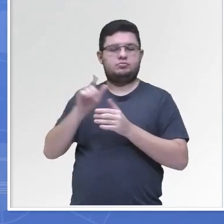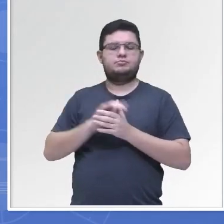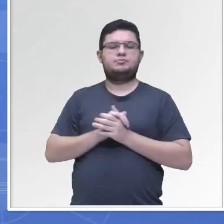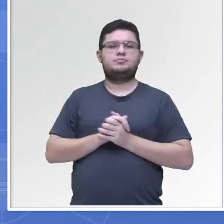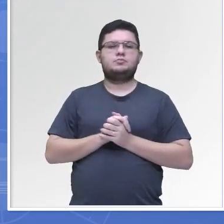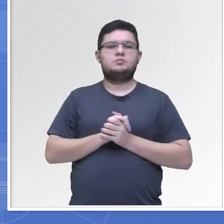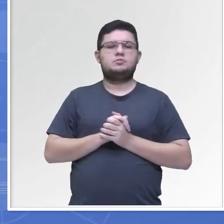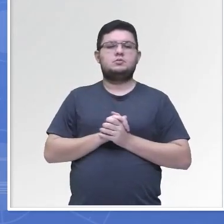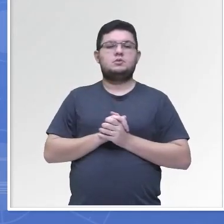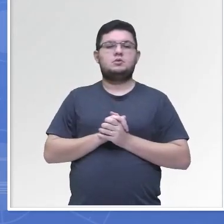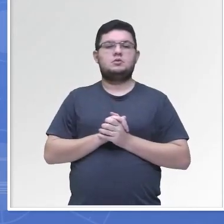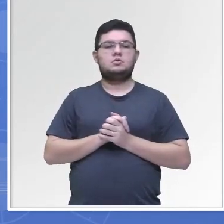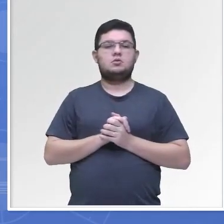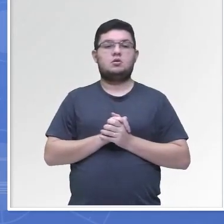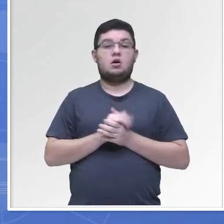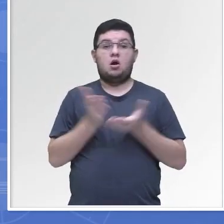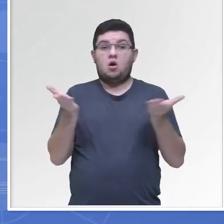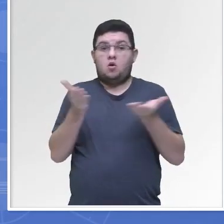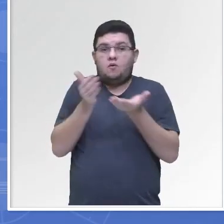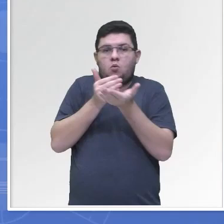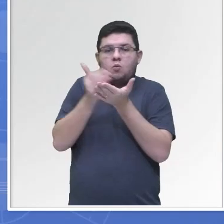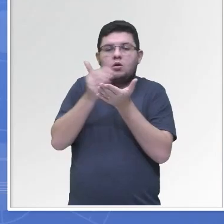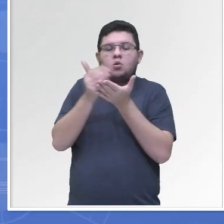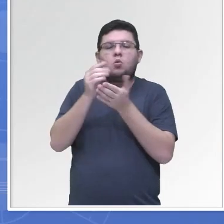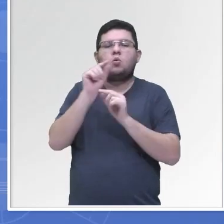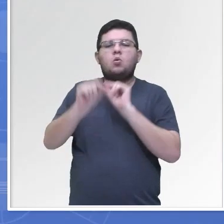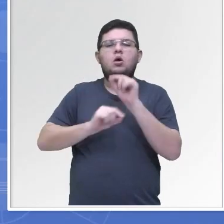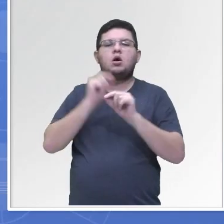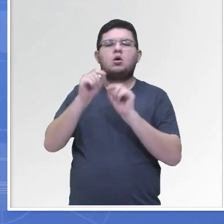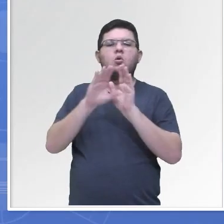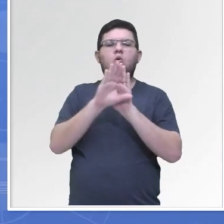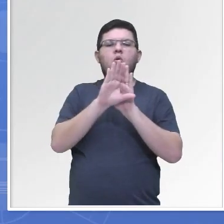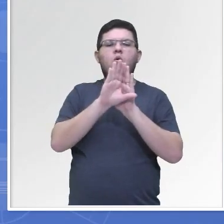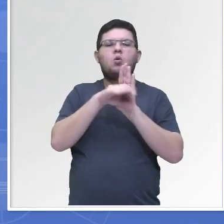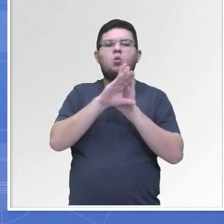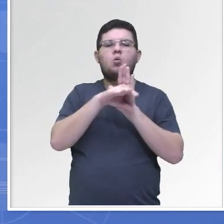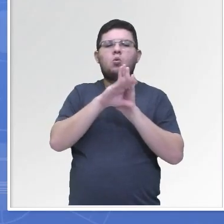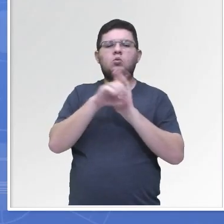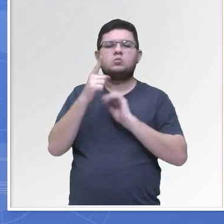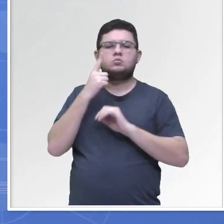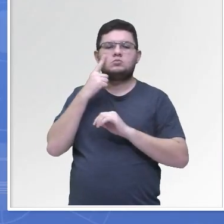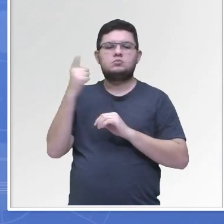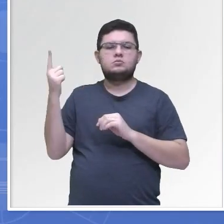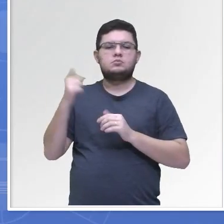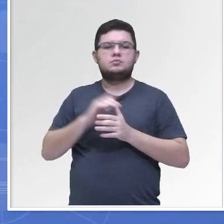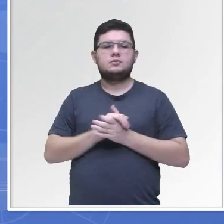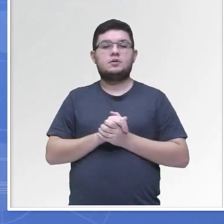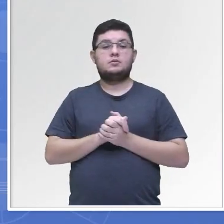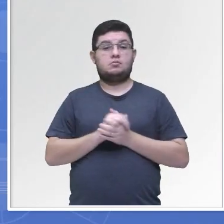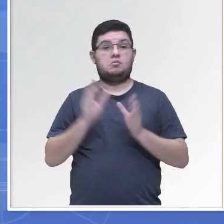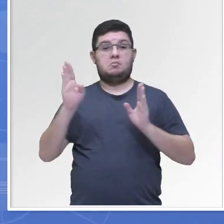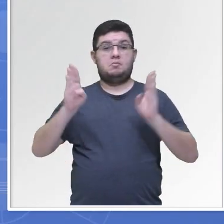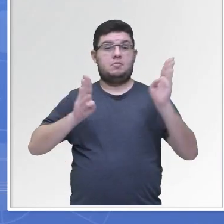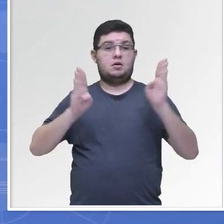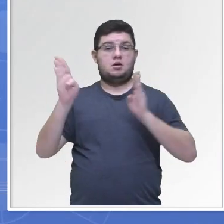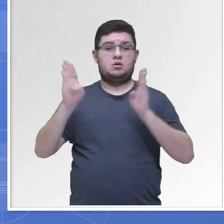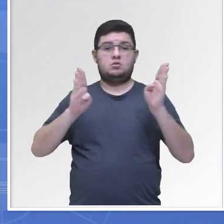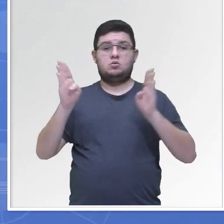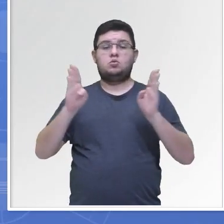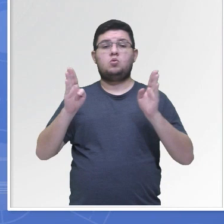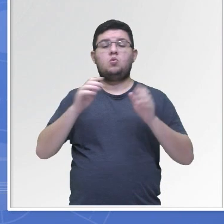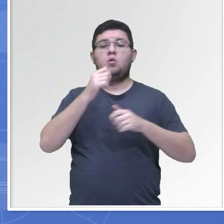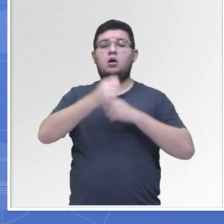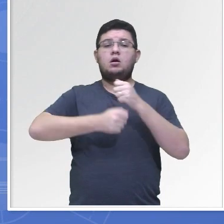trazendo o conceito desse processo de república. Vamos lá? Então, o período compreendido entre 1889